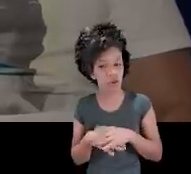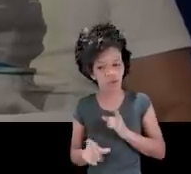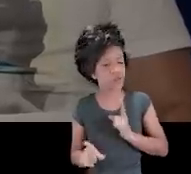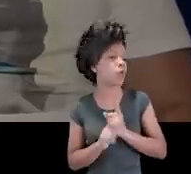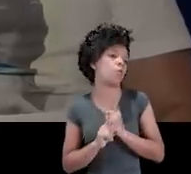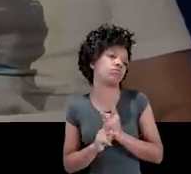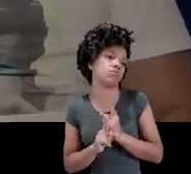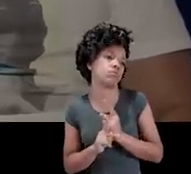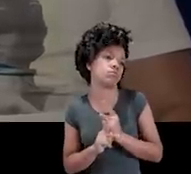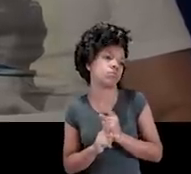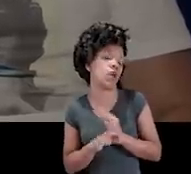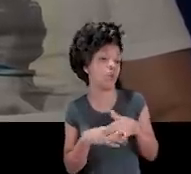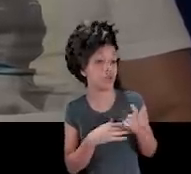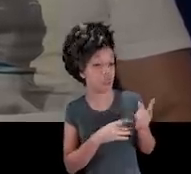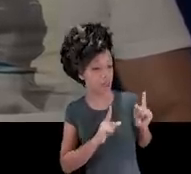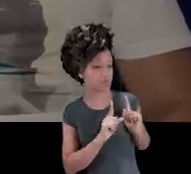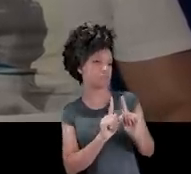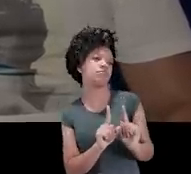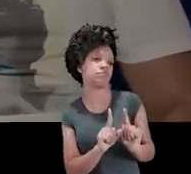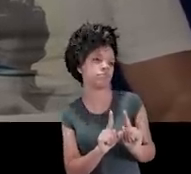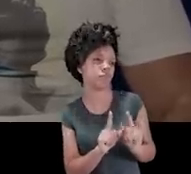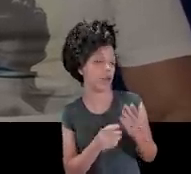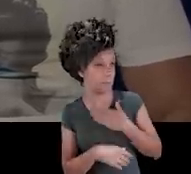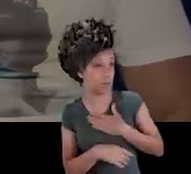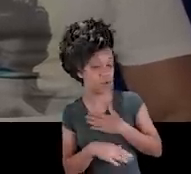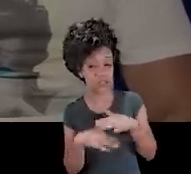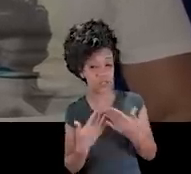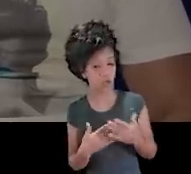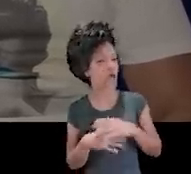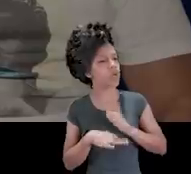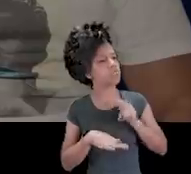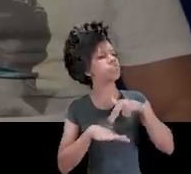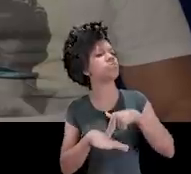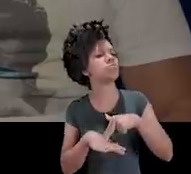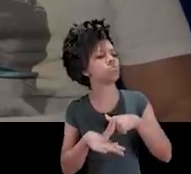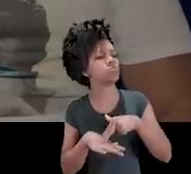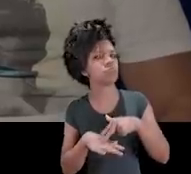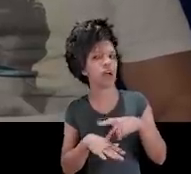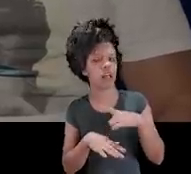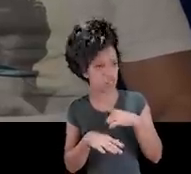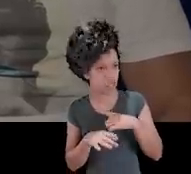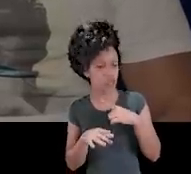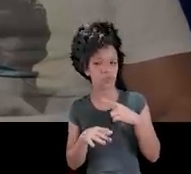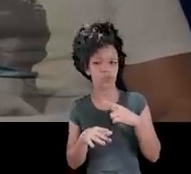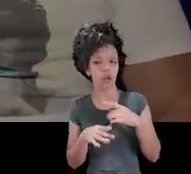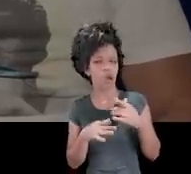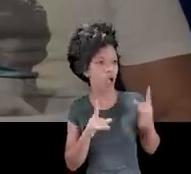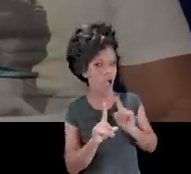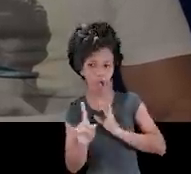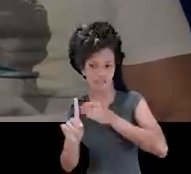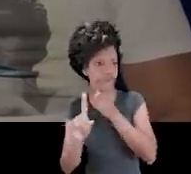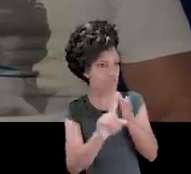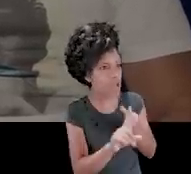reencontro quando ela estava ao meu lado. Sim, então, sim. E ela sempre foi muito profissional, sempre ao redor dela, muitas